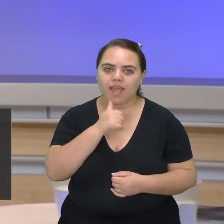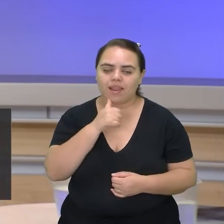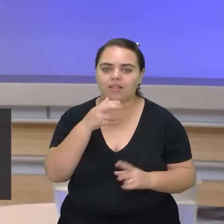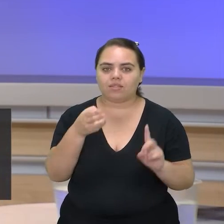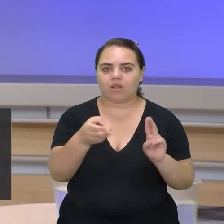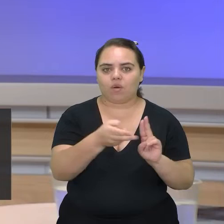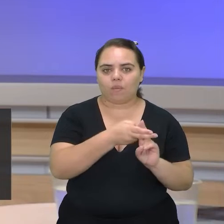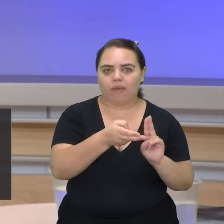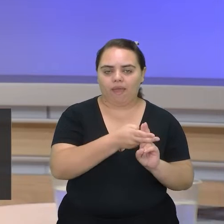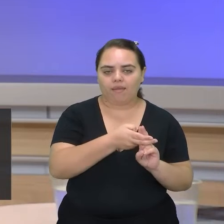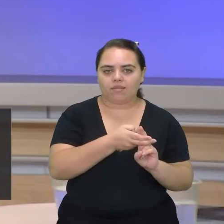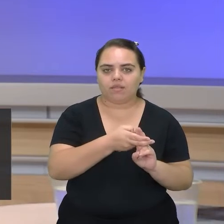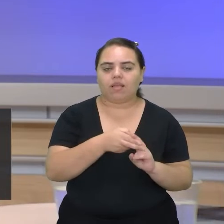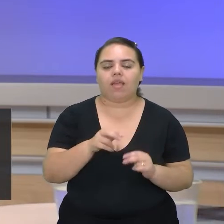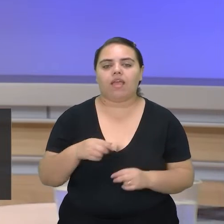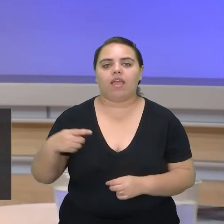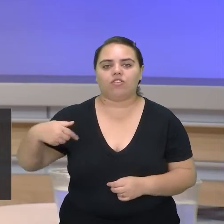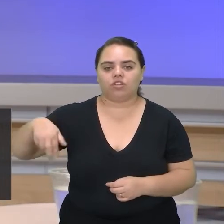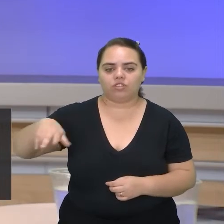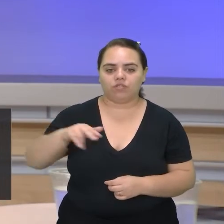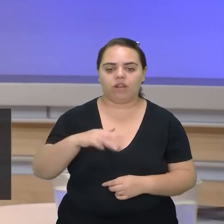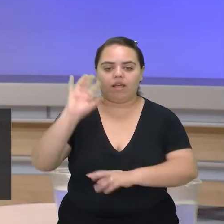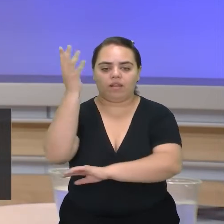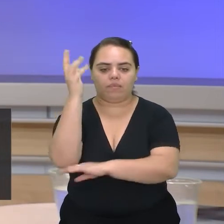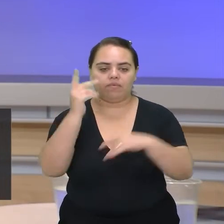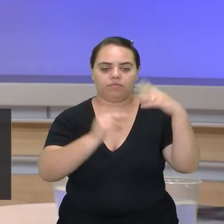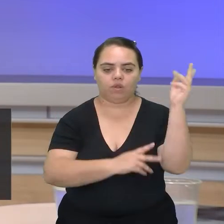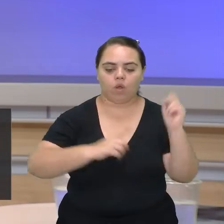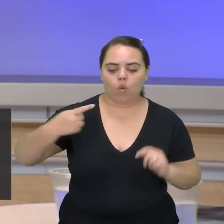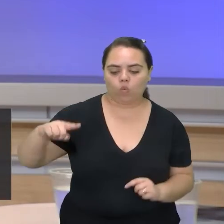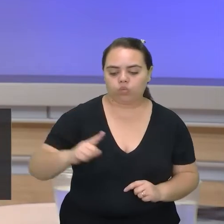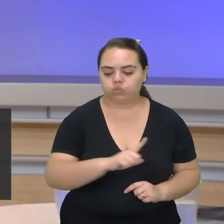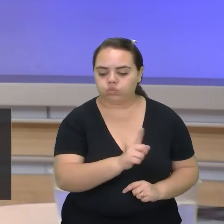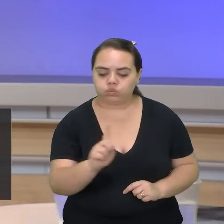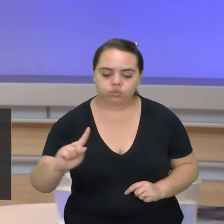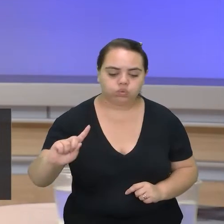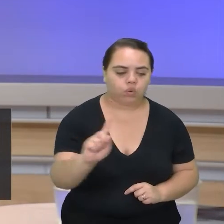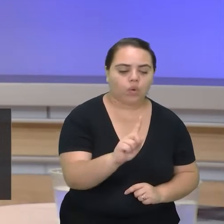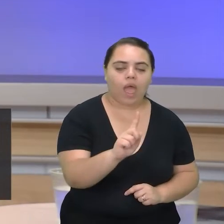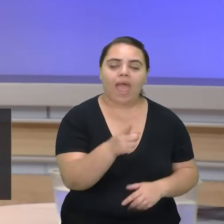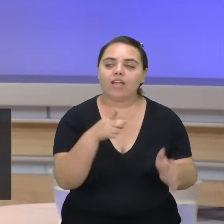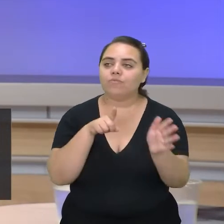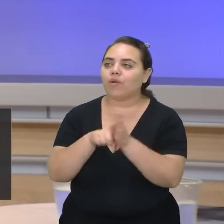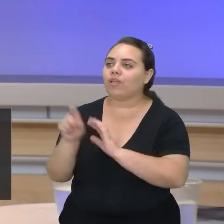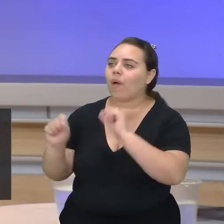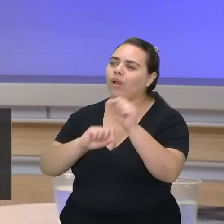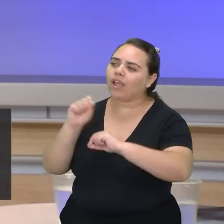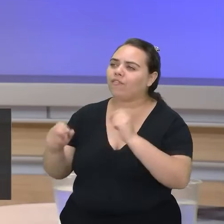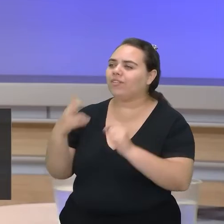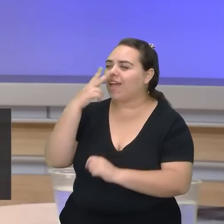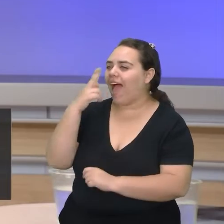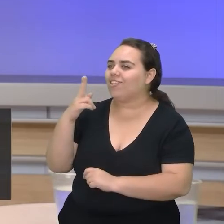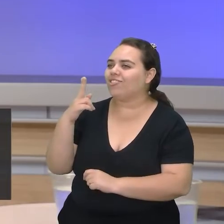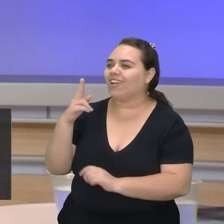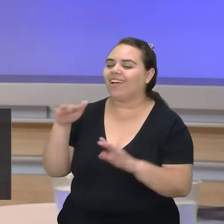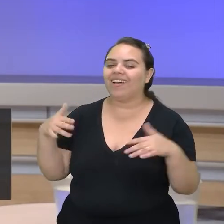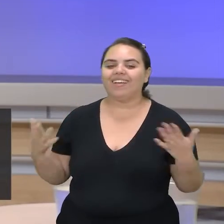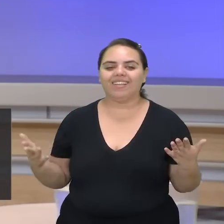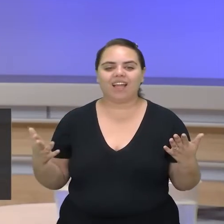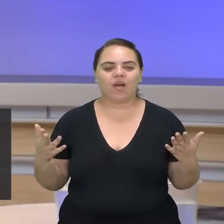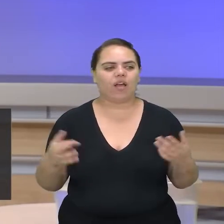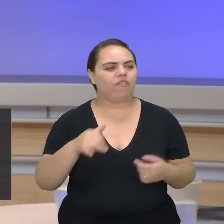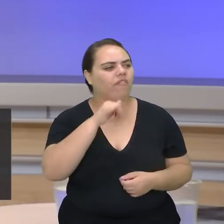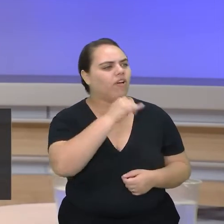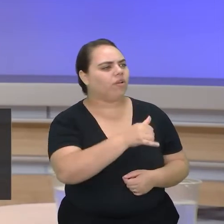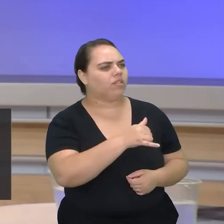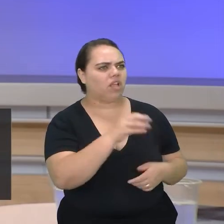do Céu Paraisópolis e a gente circulou pela mini floresta do Céu Paraisópolis e depois falou, e aí, o que vocês acharam? Aí uma delas levantou, tá